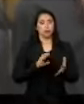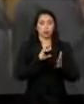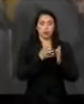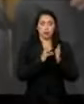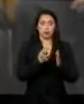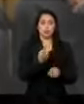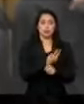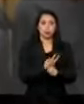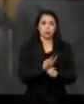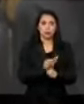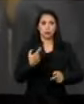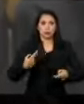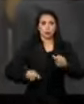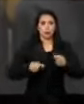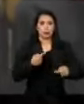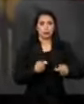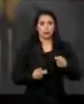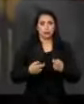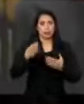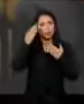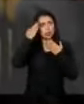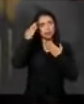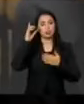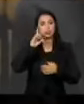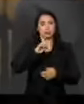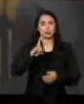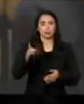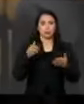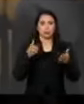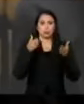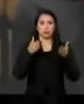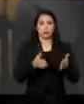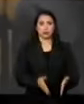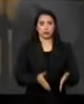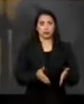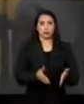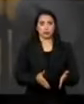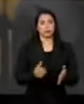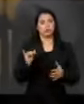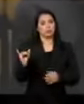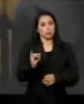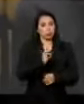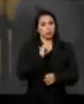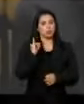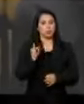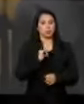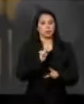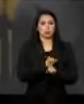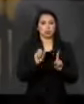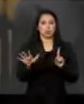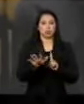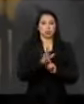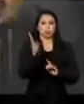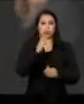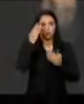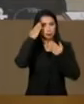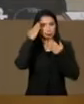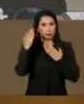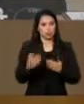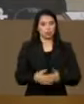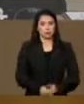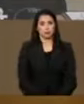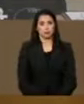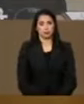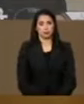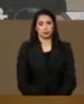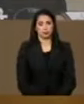com esse debate que se ampliou e, graças a Deus, com a participação de uma parte importante da sociedade brasileira. Muito obrigado.